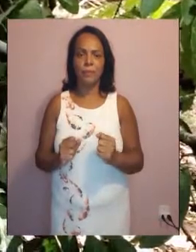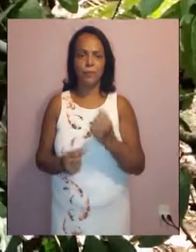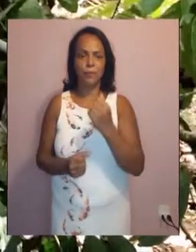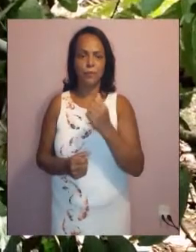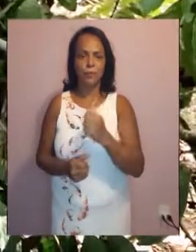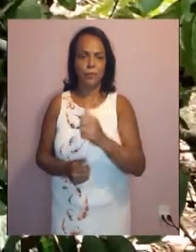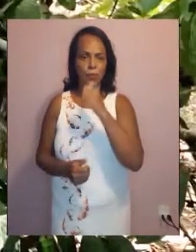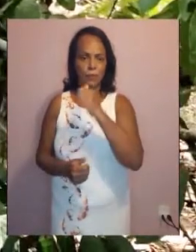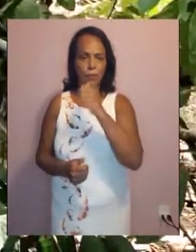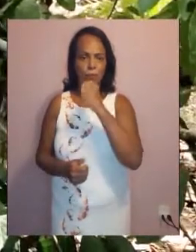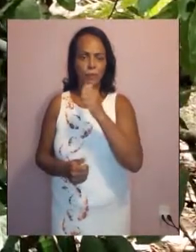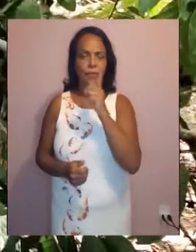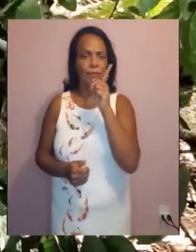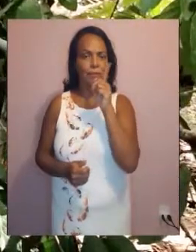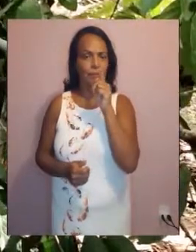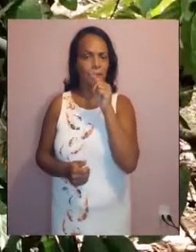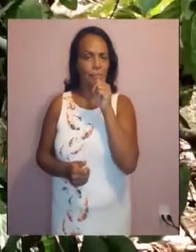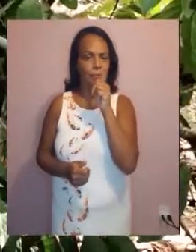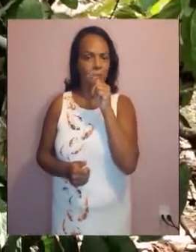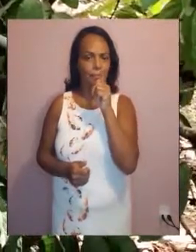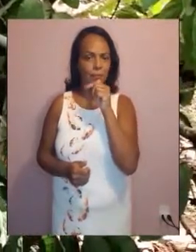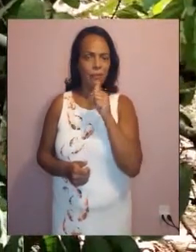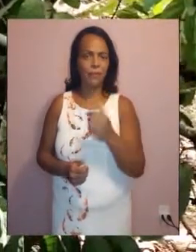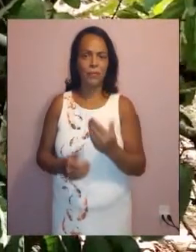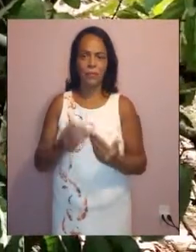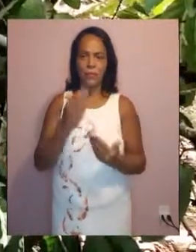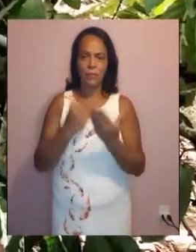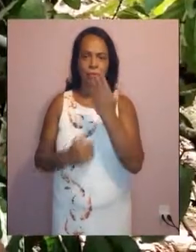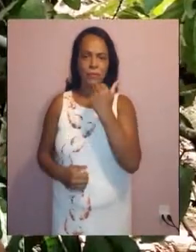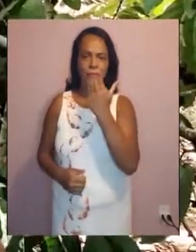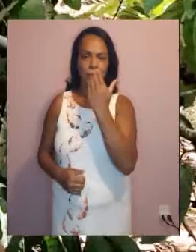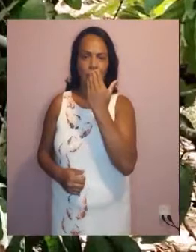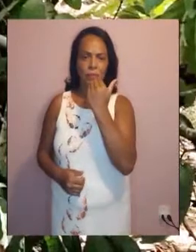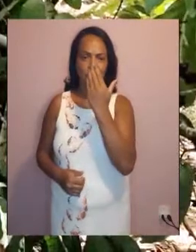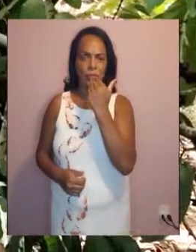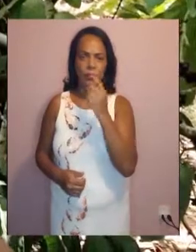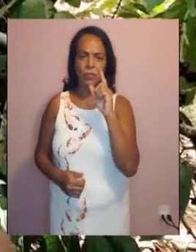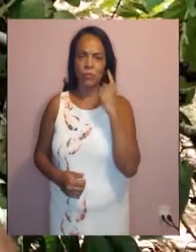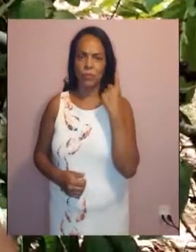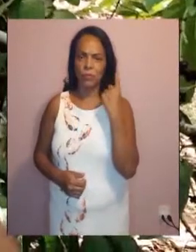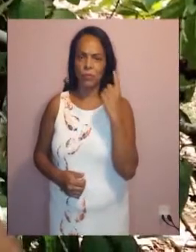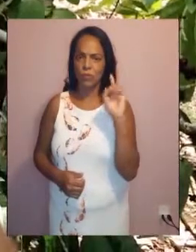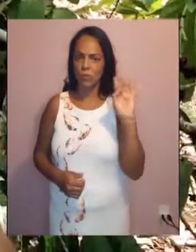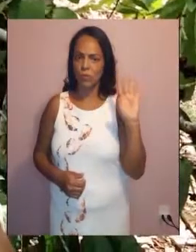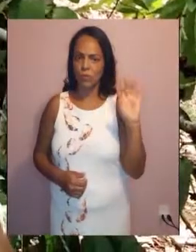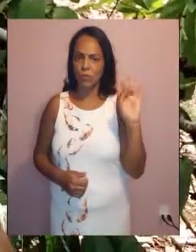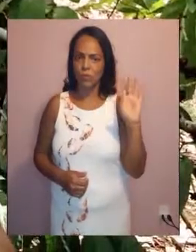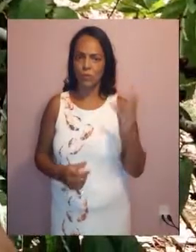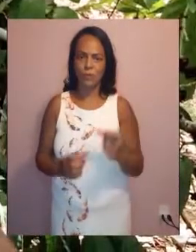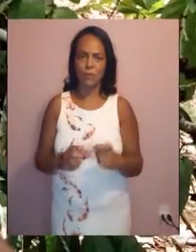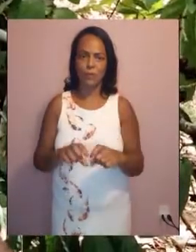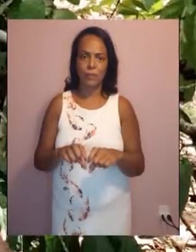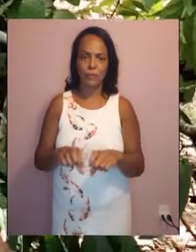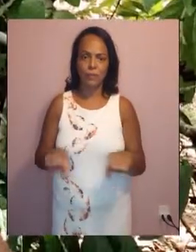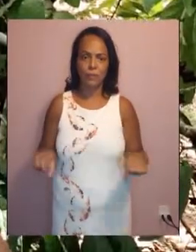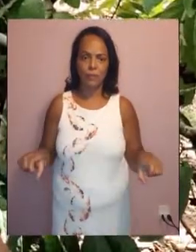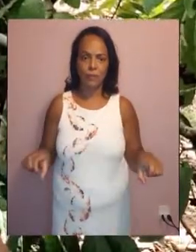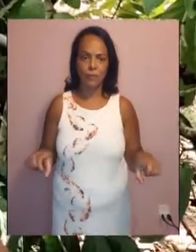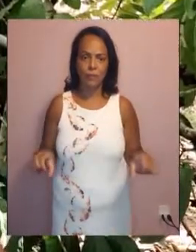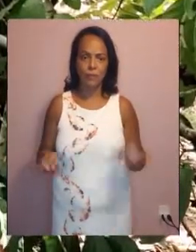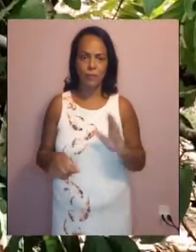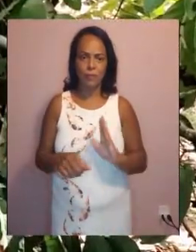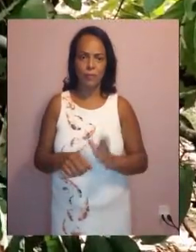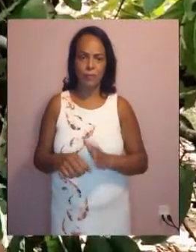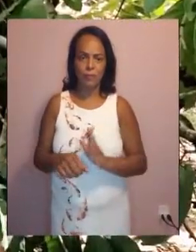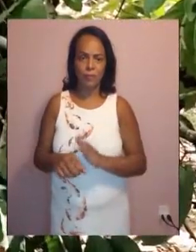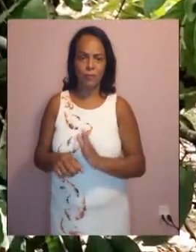apenas tomar água, comer só a macaxeira sem sal, sem nenhum tempero,